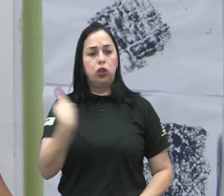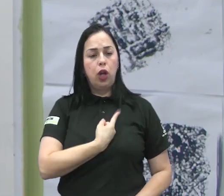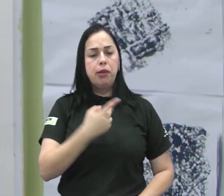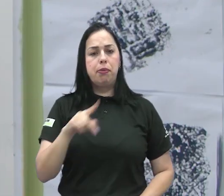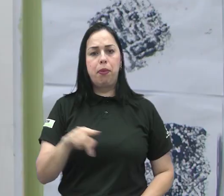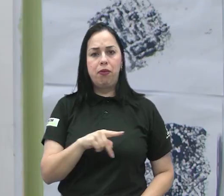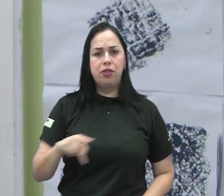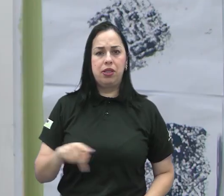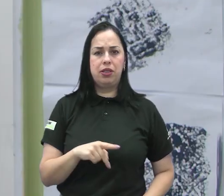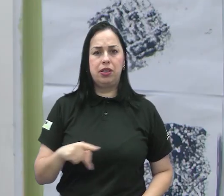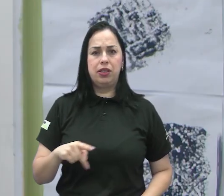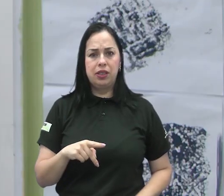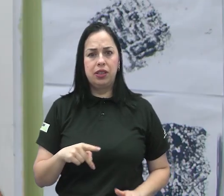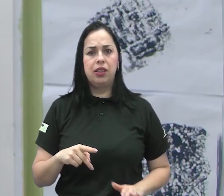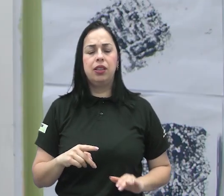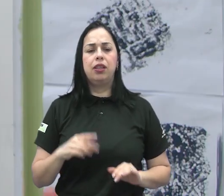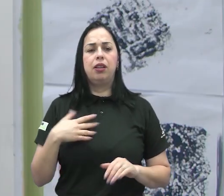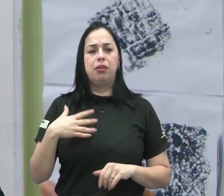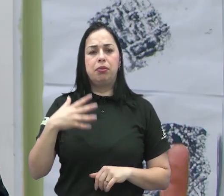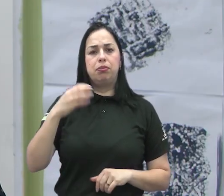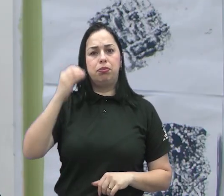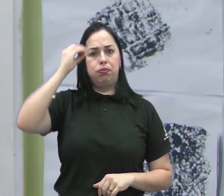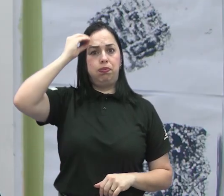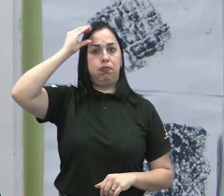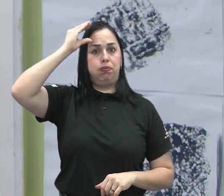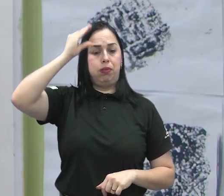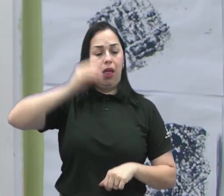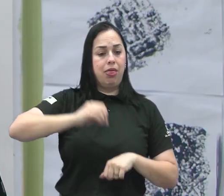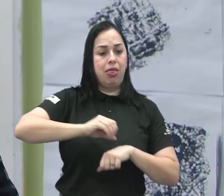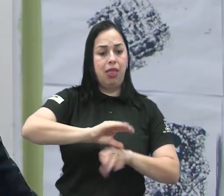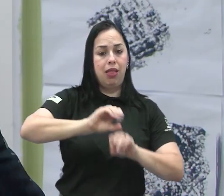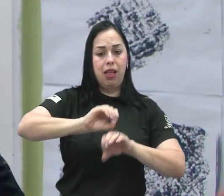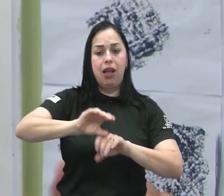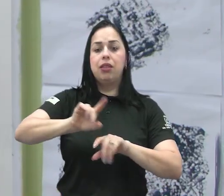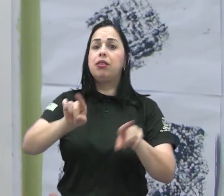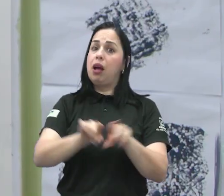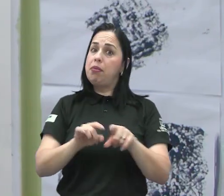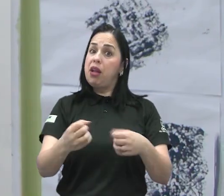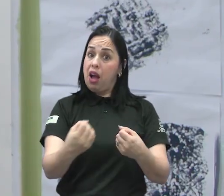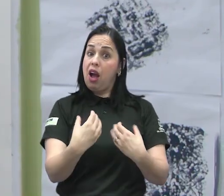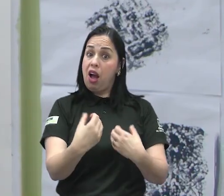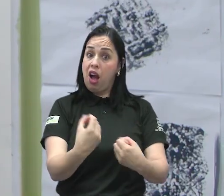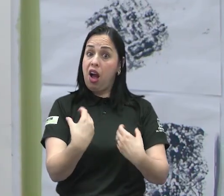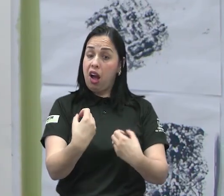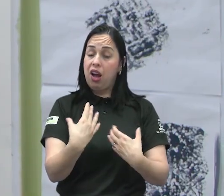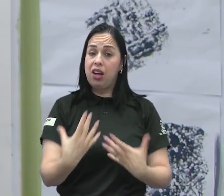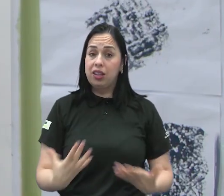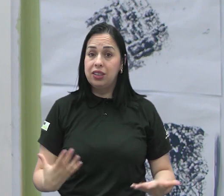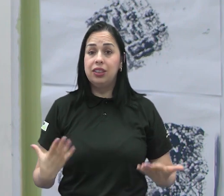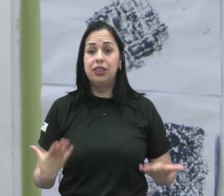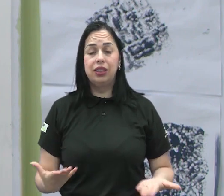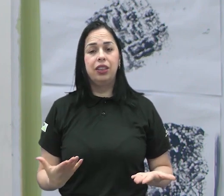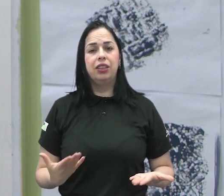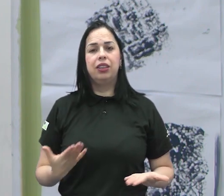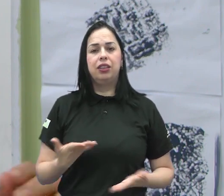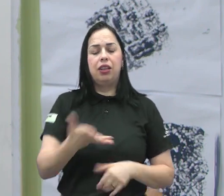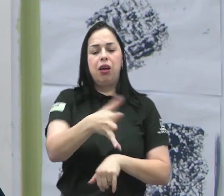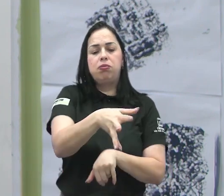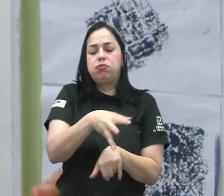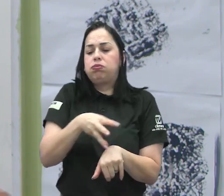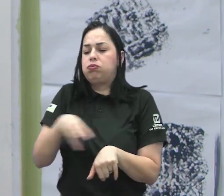nós, enquanto professores, nós estamos aqui passando o que nós conhecemos e aprendendo, inclusive, com eles. Entendeu? Então, a